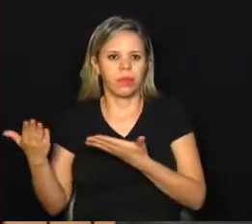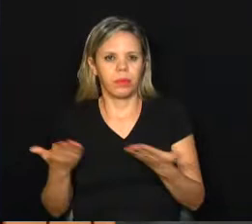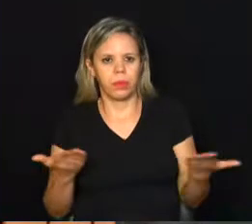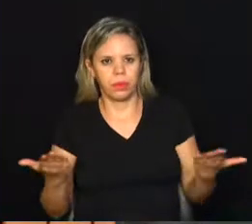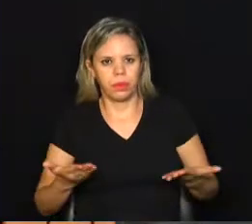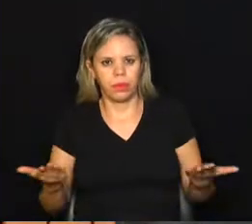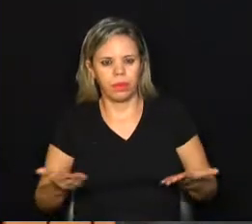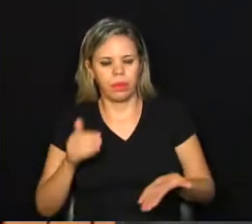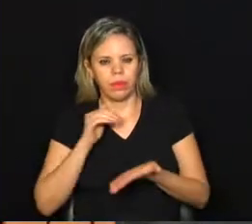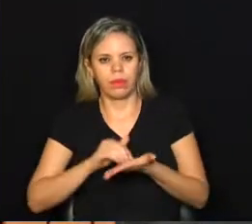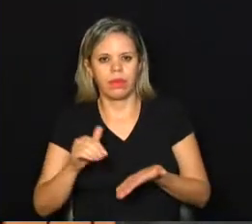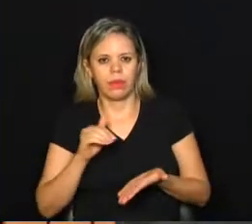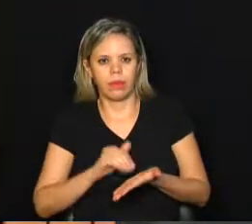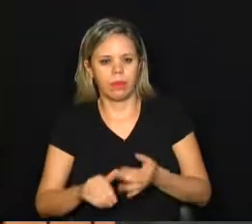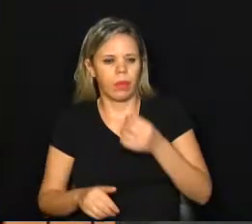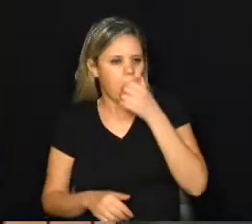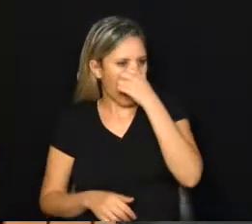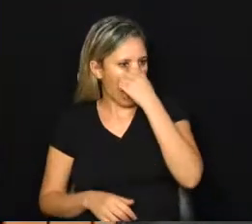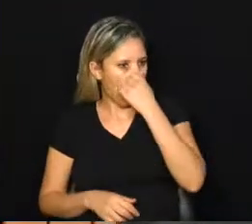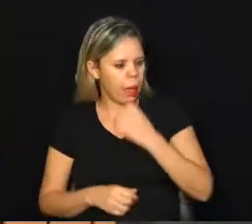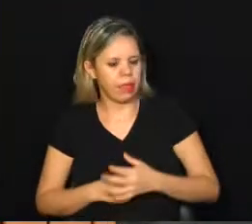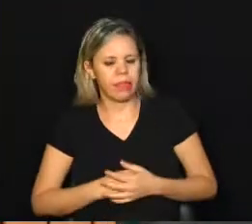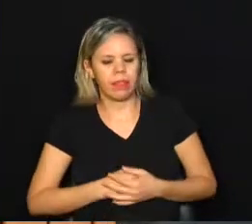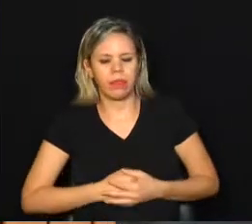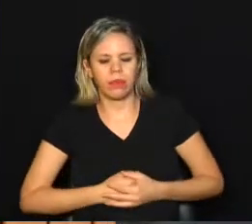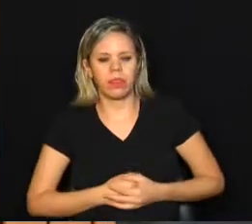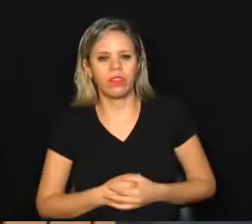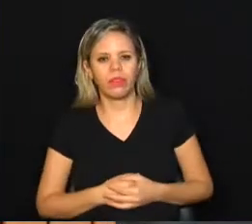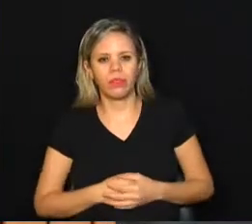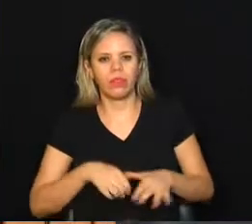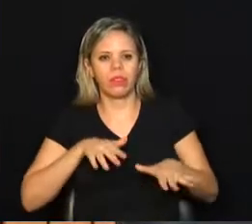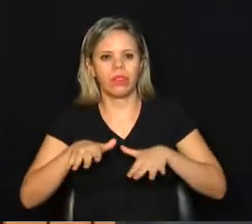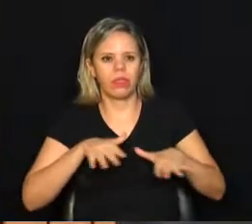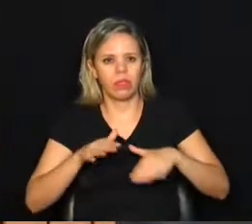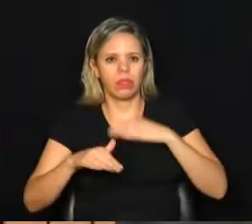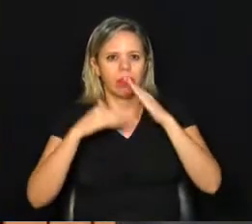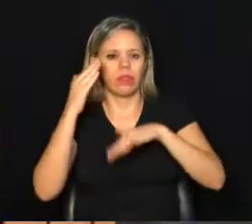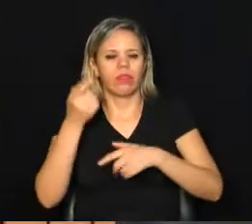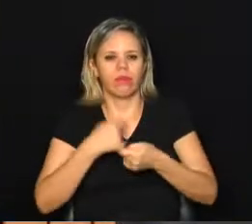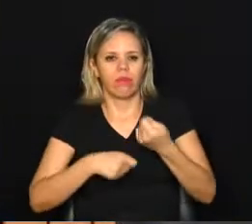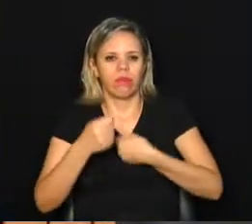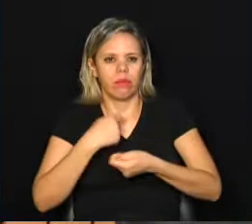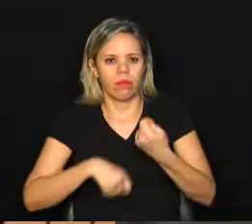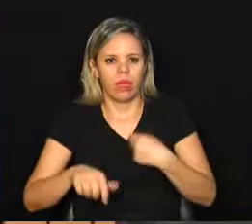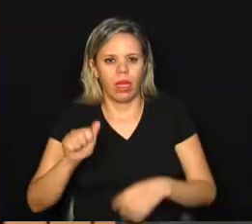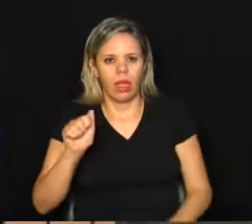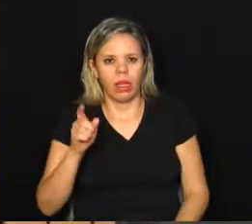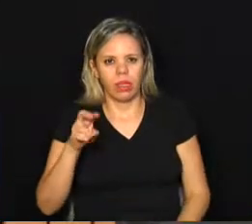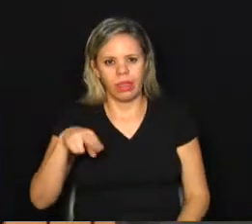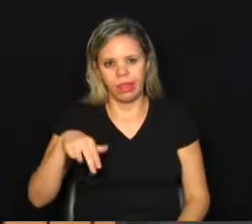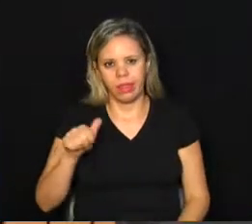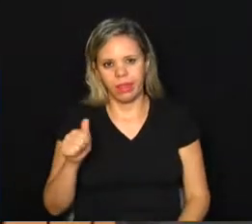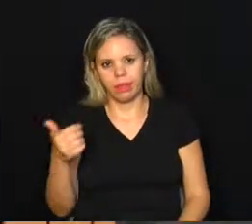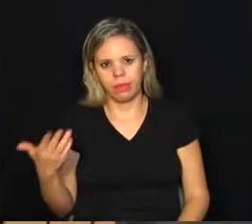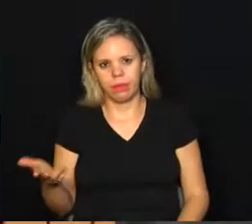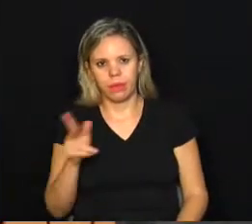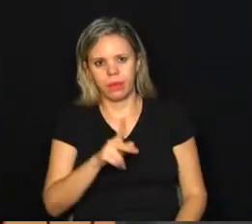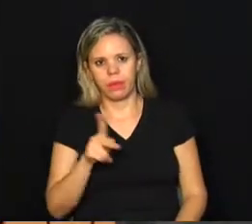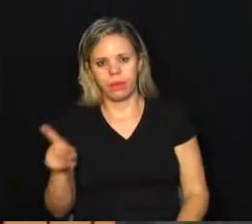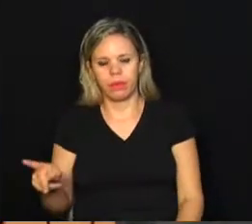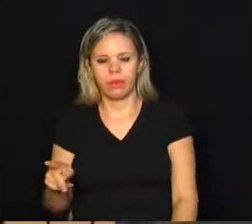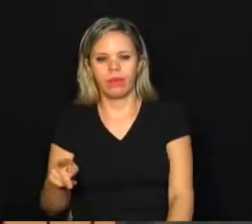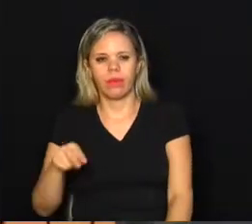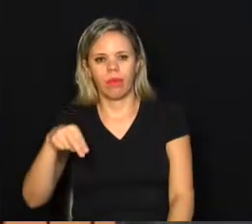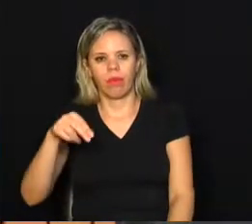a secretária de Desenvolvimento Econômico, Adriana Flozzi, e o professor